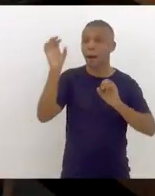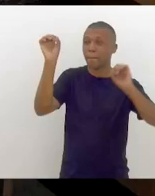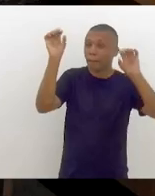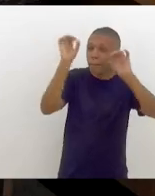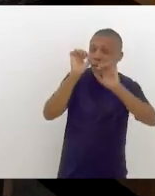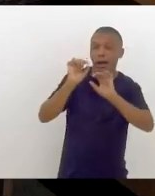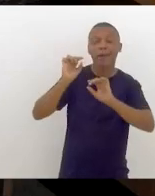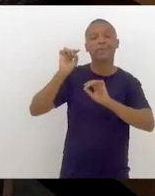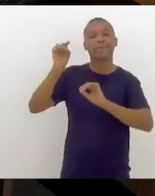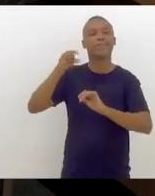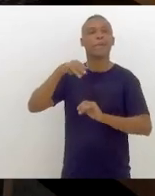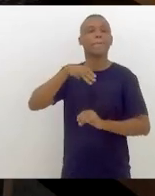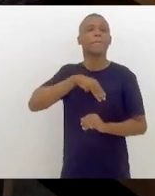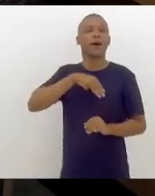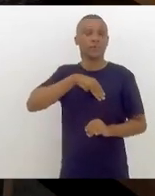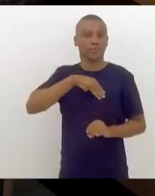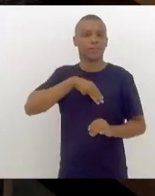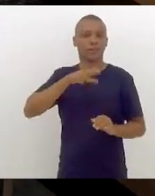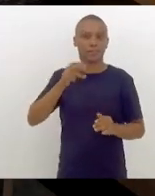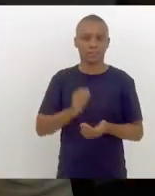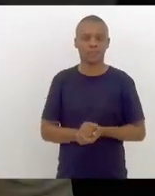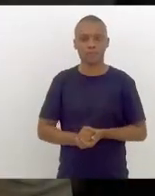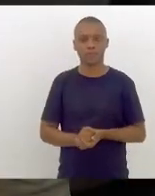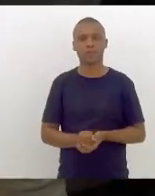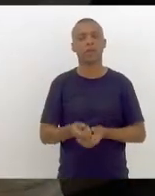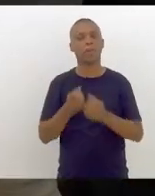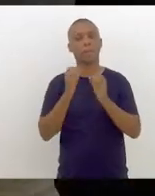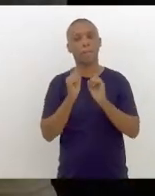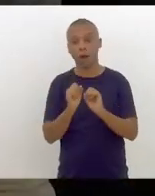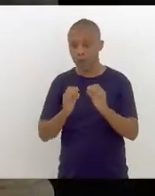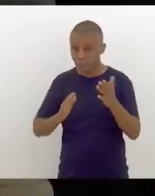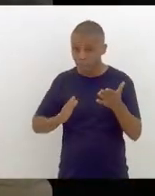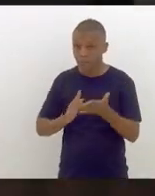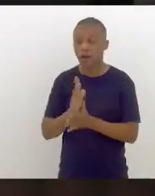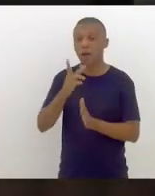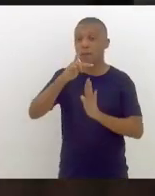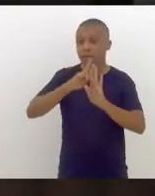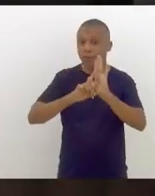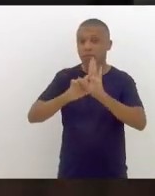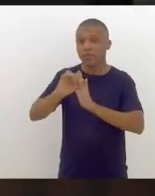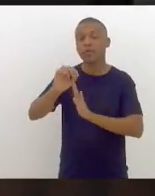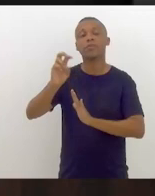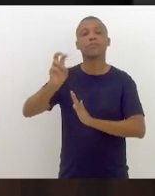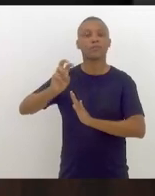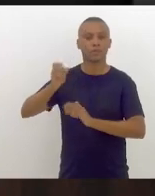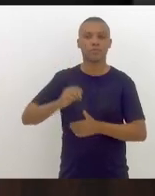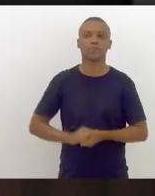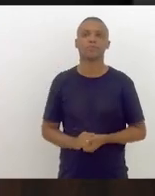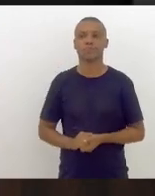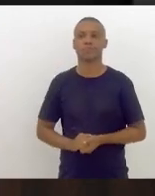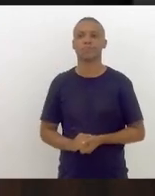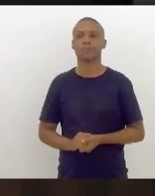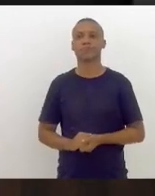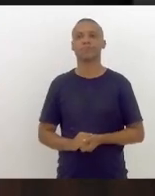Madureira o senhor pode aprovar o quinto projeto em Pauta sem membro